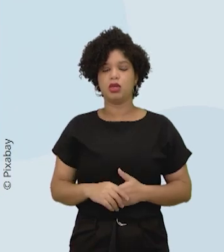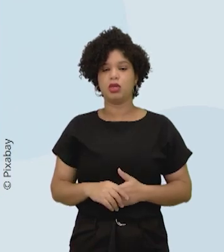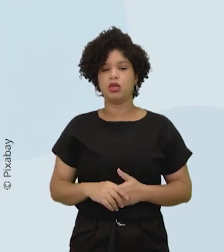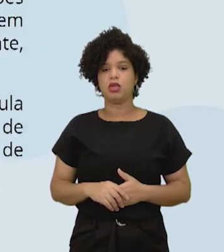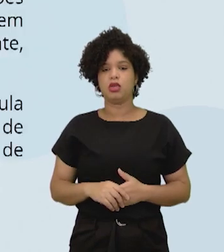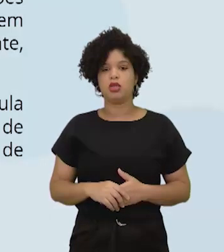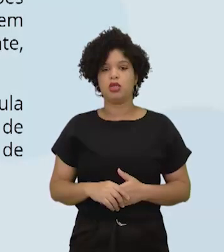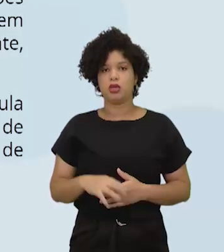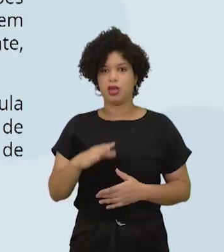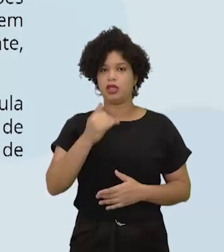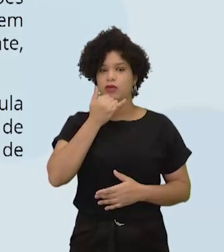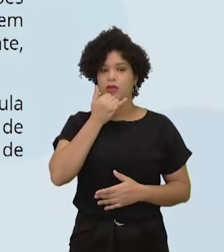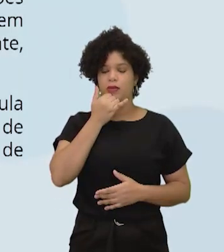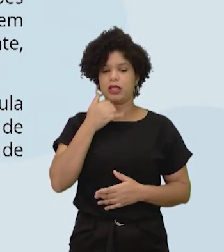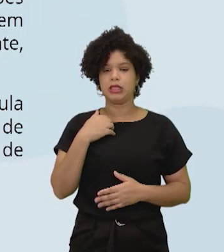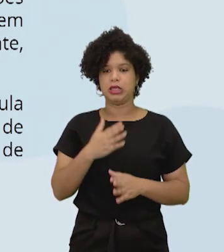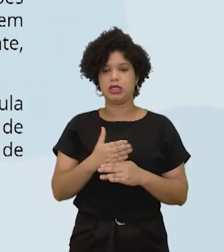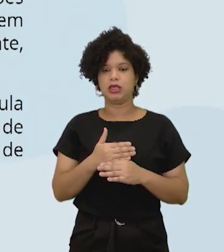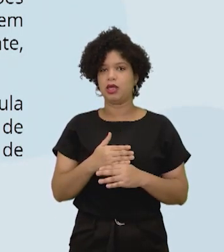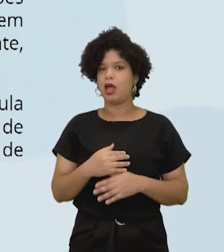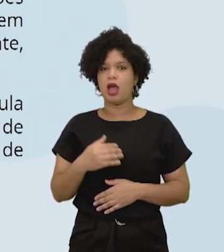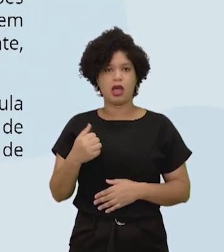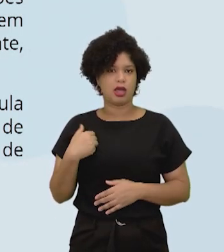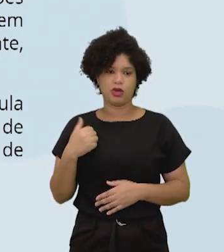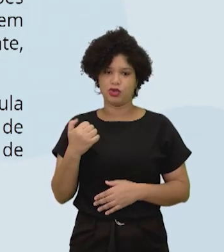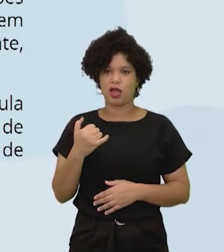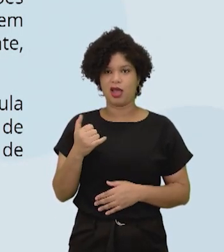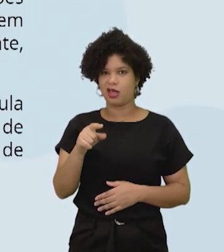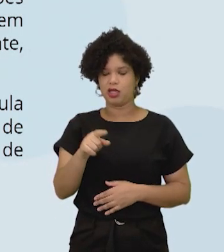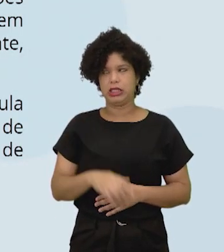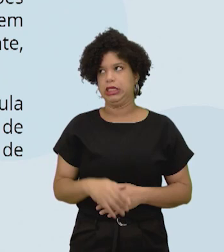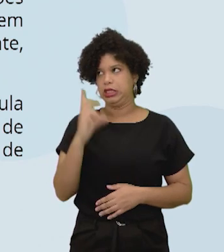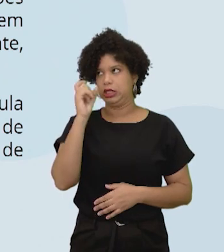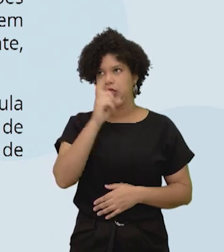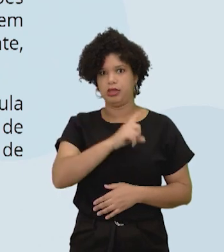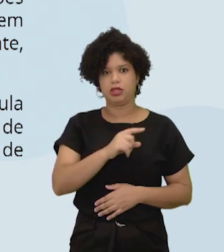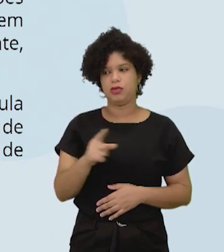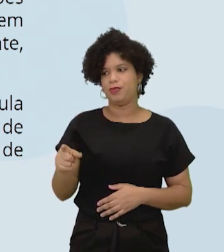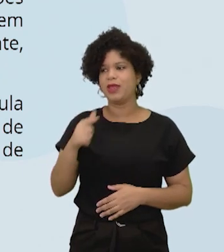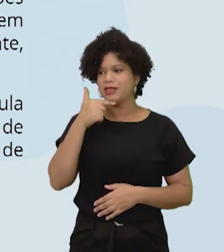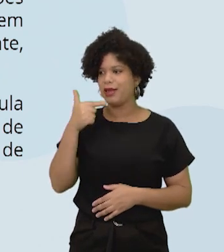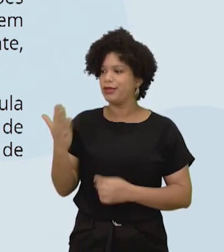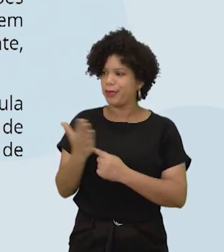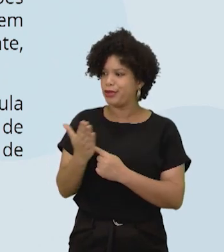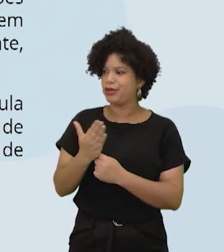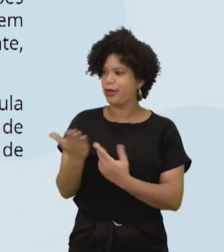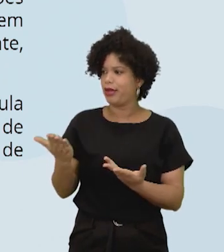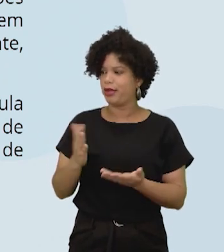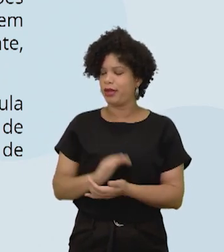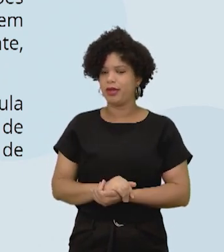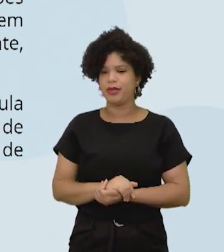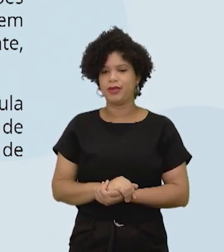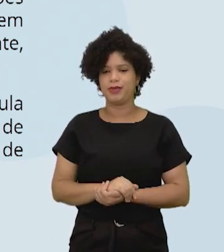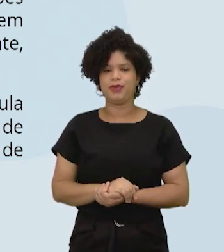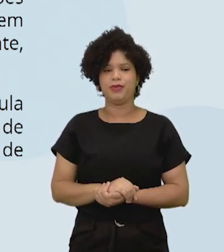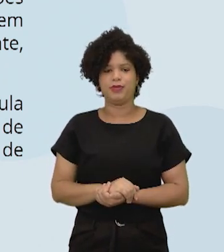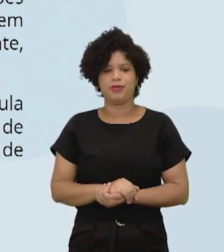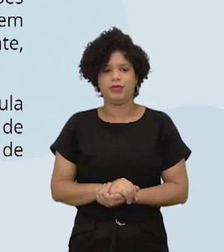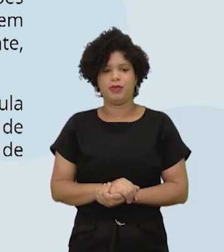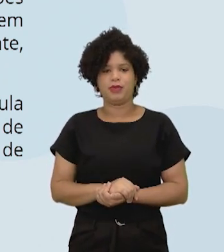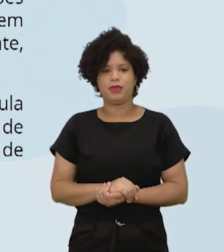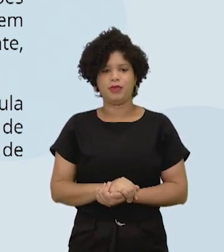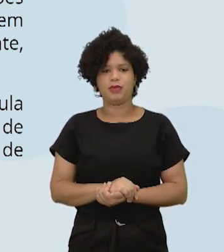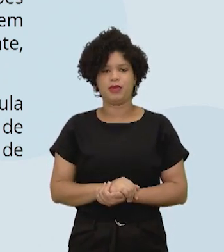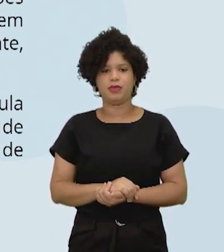aqui. Eu já me atrapalhando todo. Eu não tenho habilidade da Silene para isso daqui. Silene, você vai me dando força aí. Deixa eu ver. O que eu escolho aqui, Silene?